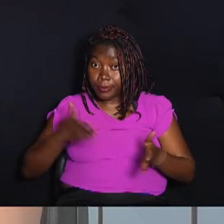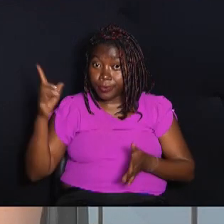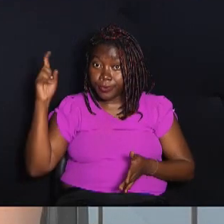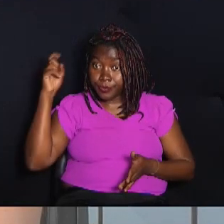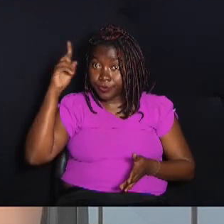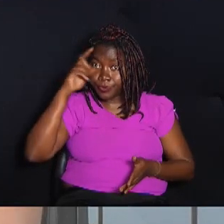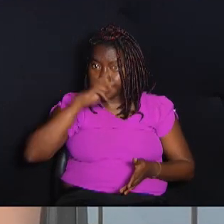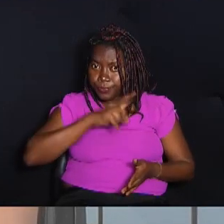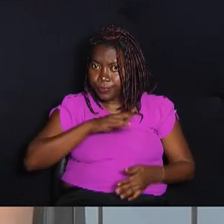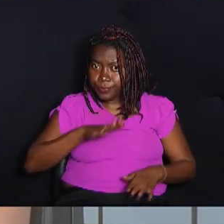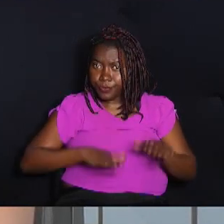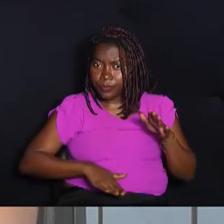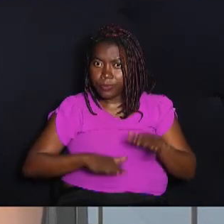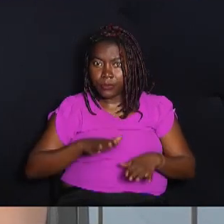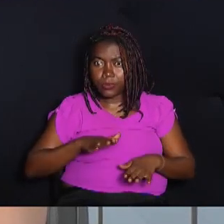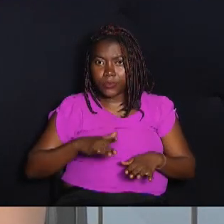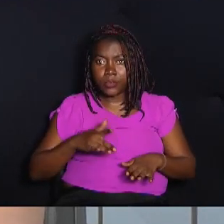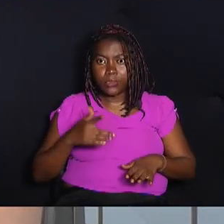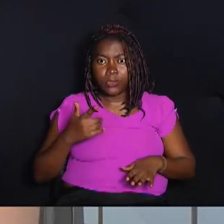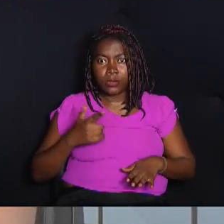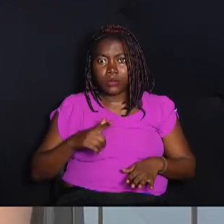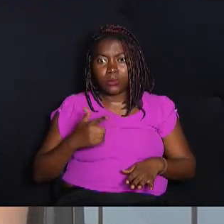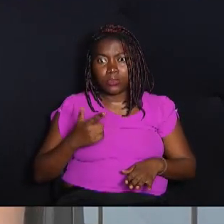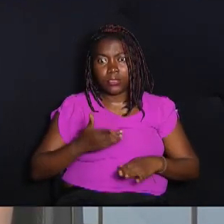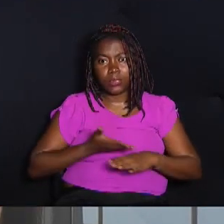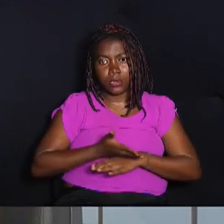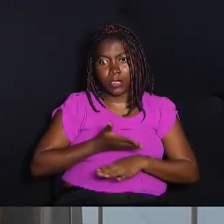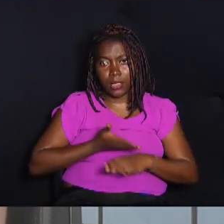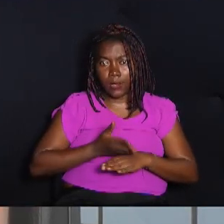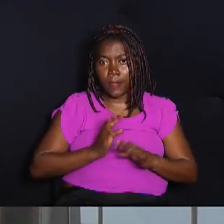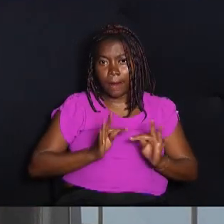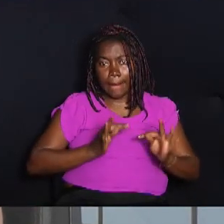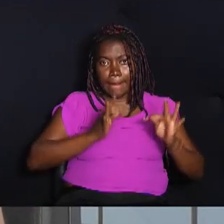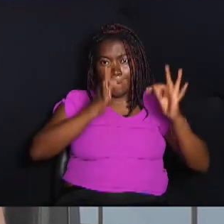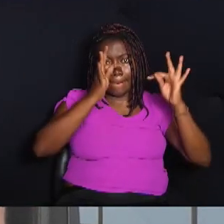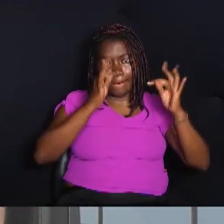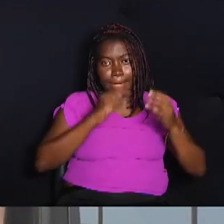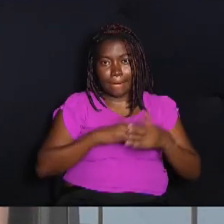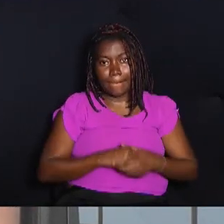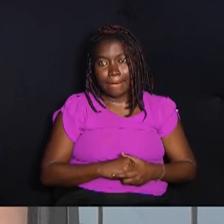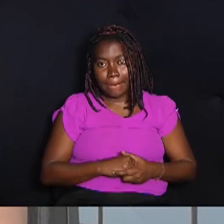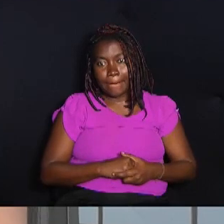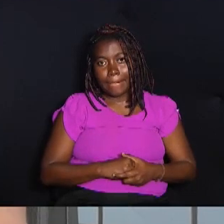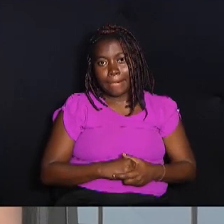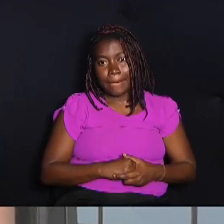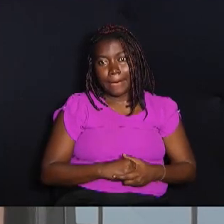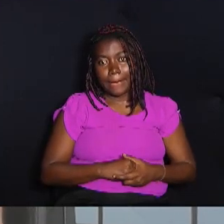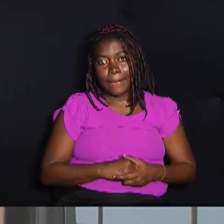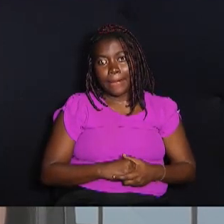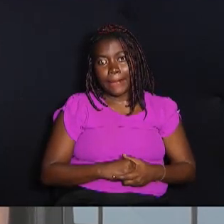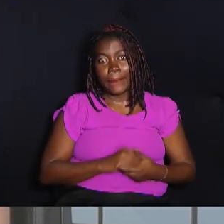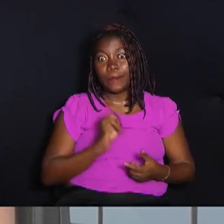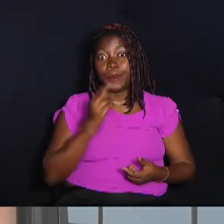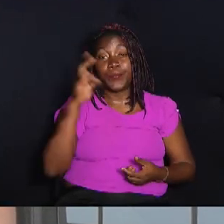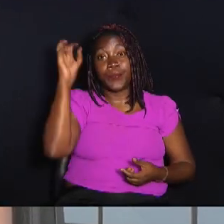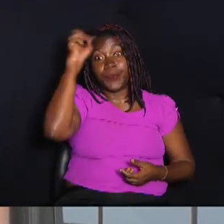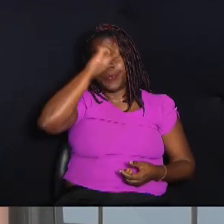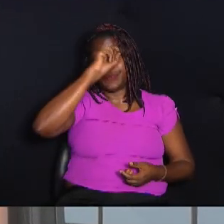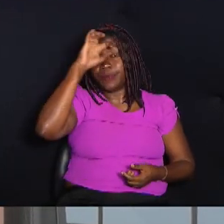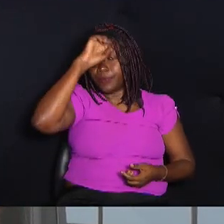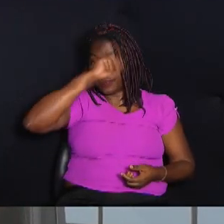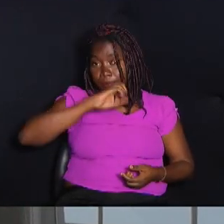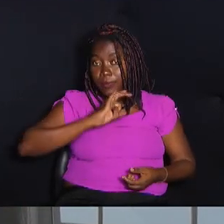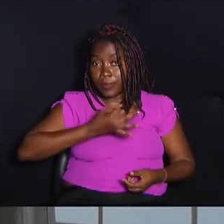né? Às vezes não têm o acesso à tecnologia ou de ter o conhecimento, né, para